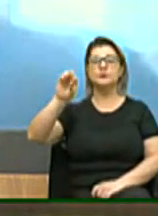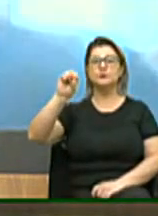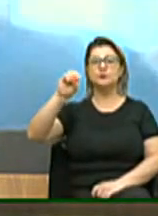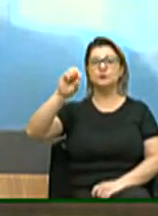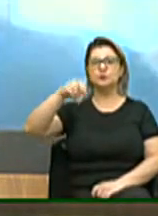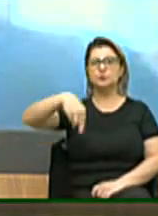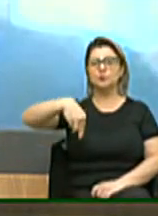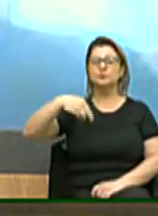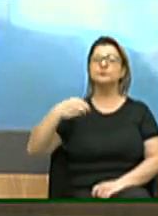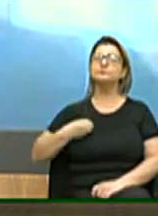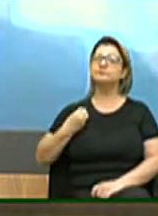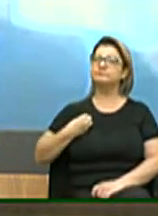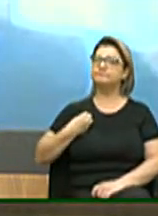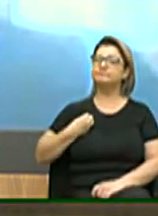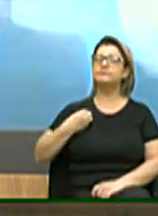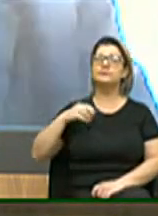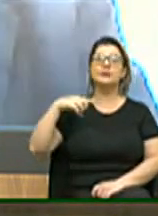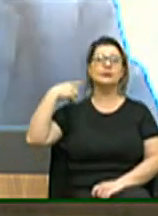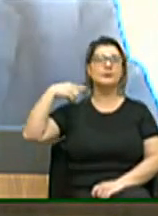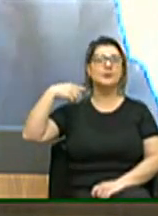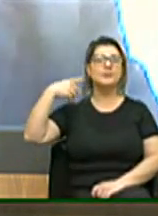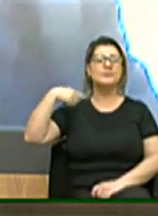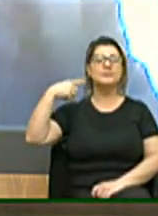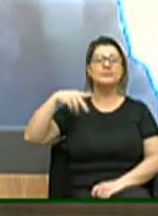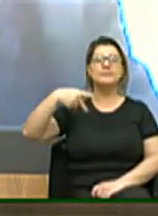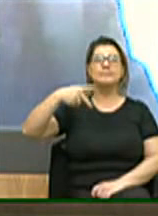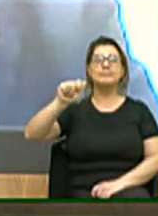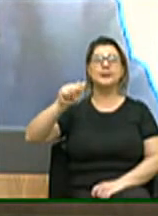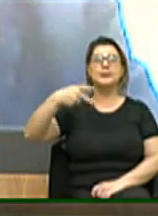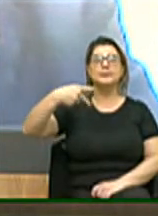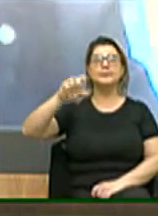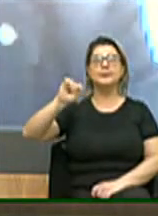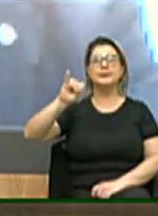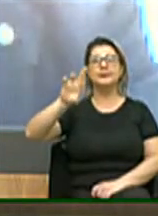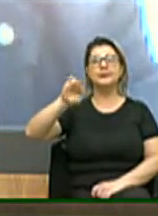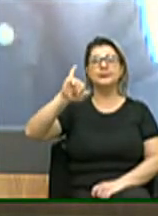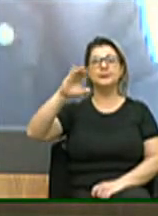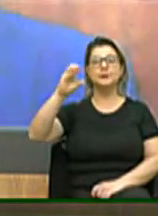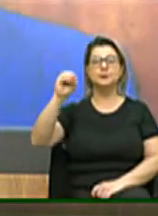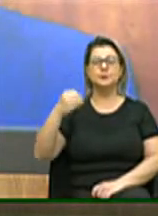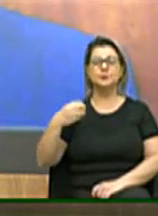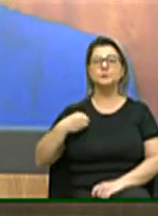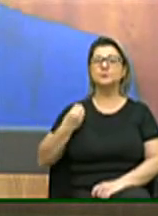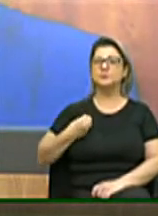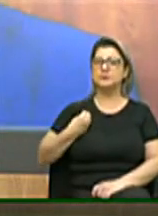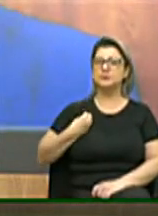presidente. Deputado Paparico Bach. Presente, presidente. Deputado Dr. Thiago Duarte.